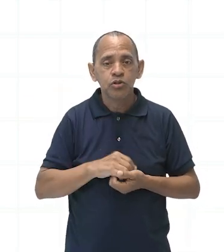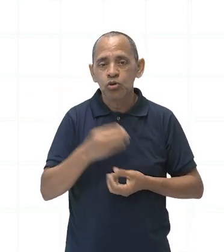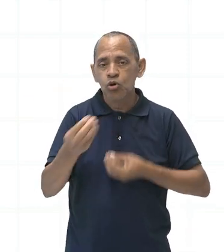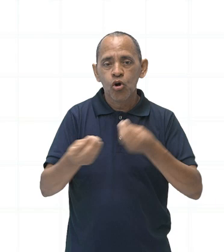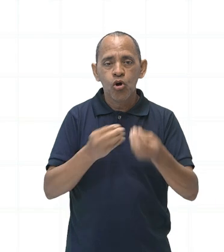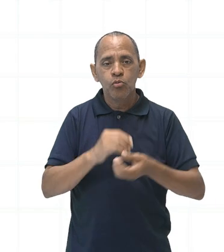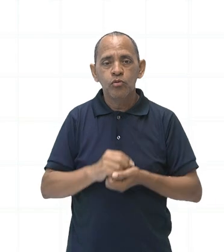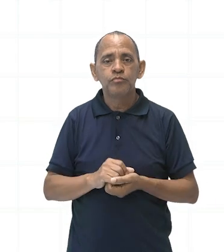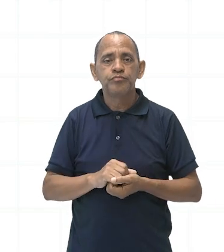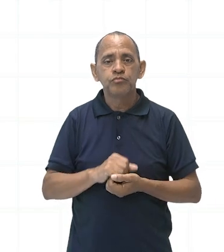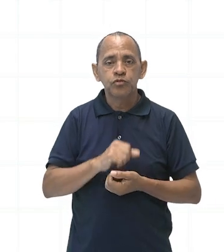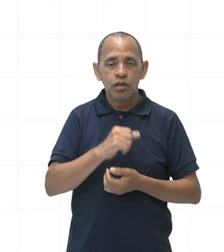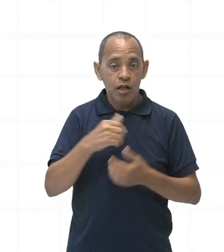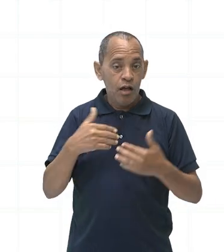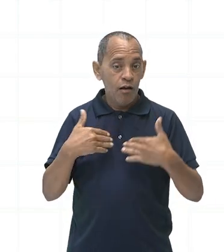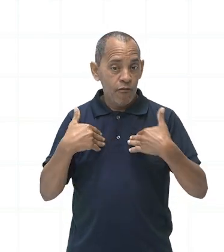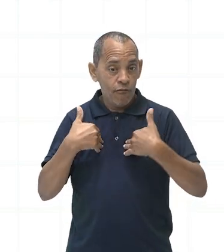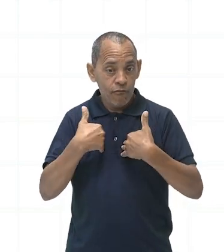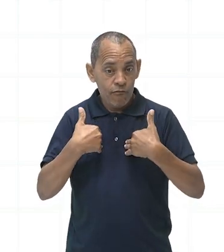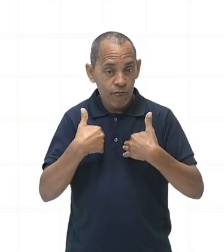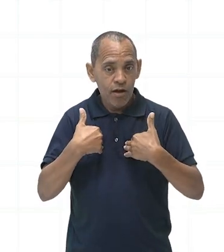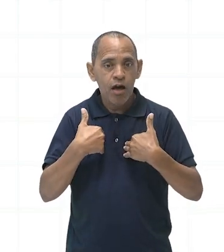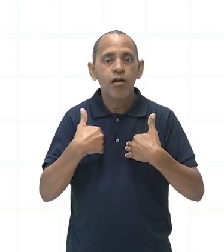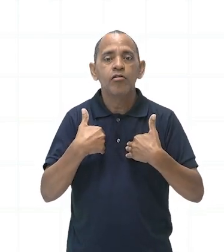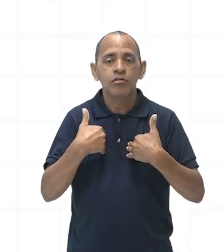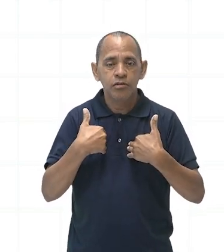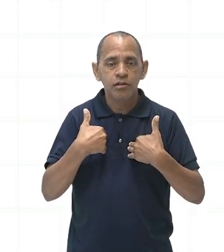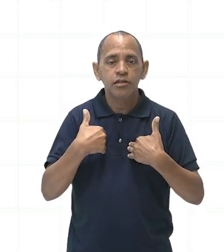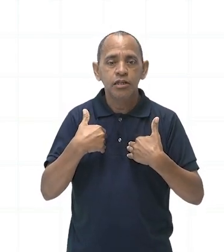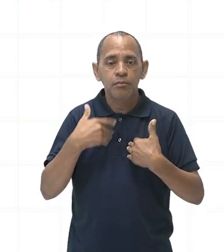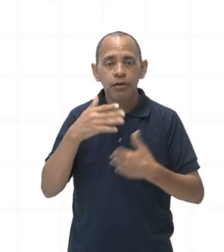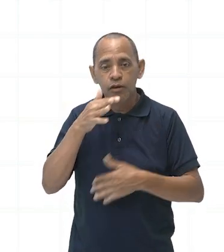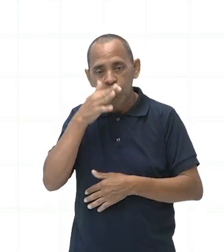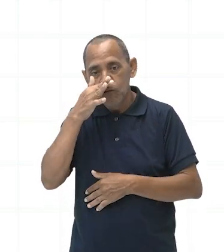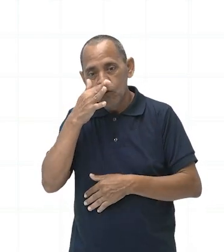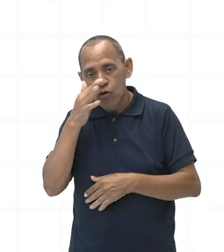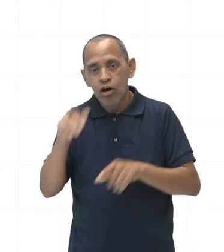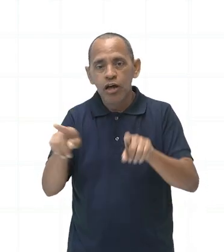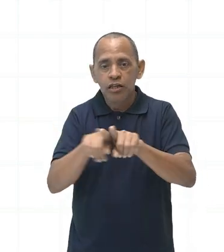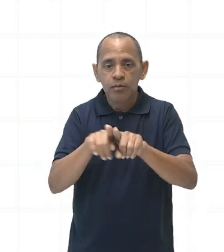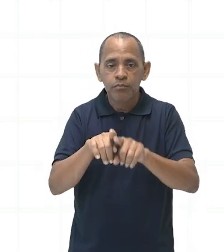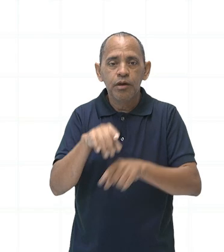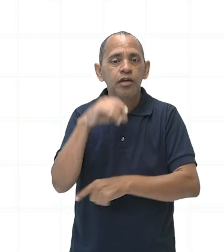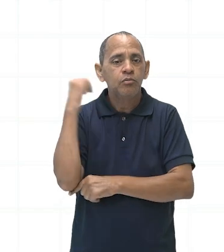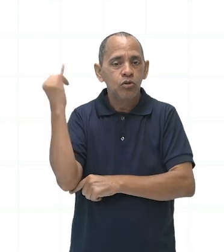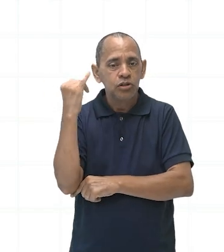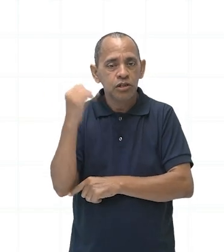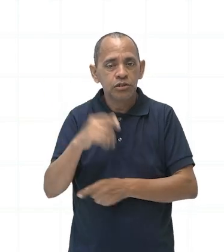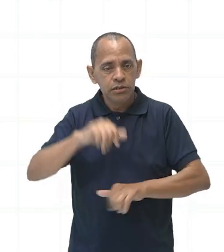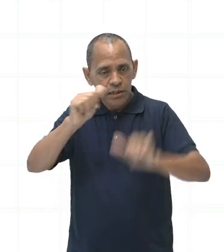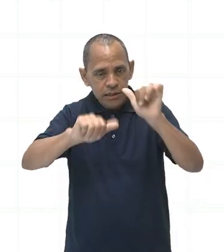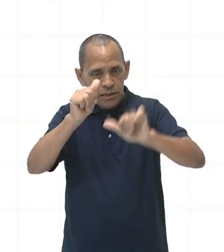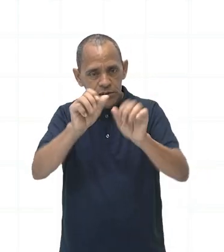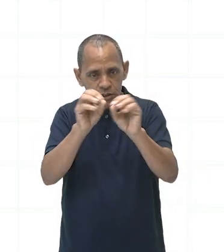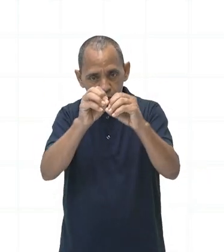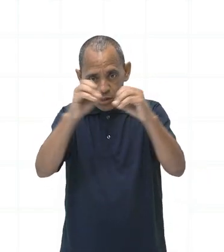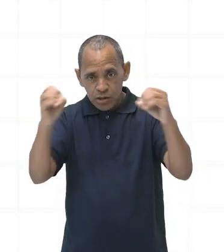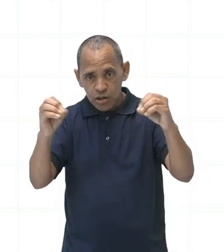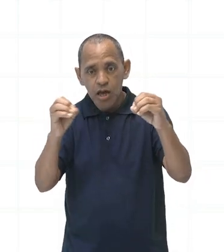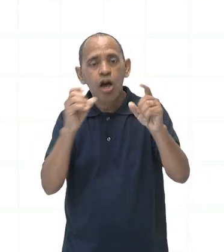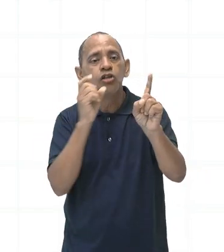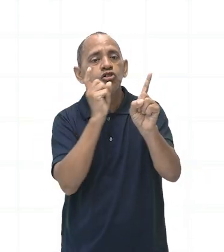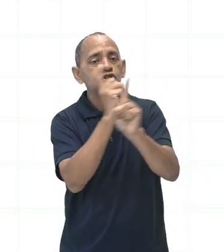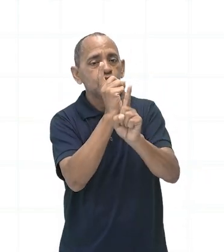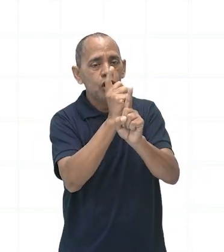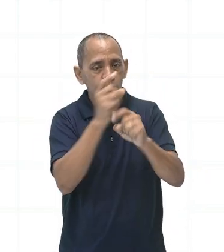e flora são importantes. Analisando essa oração, identificando o nosso